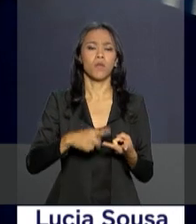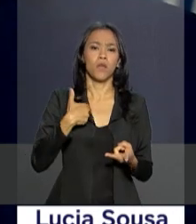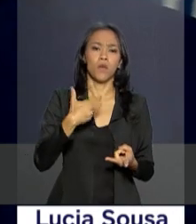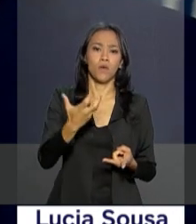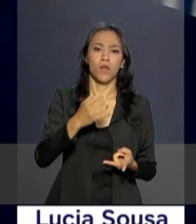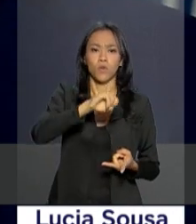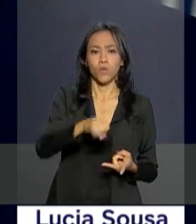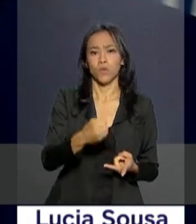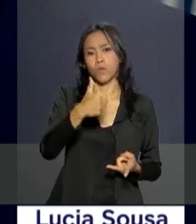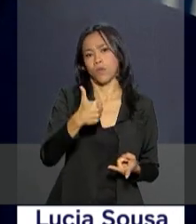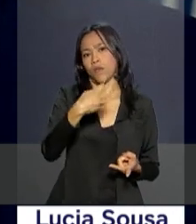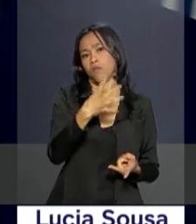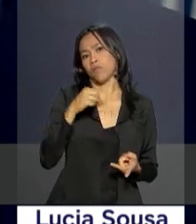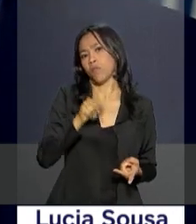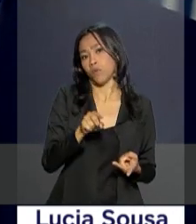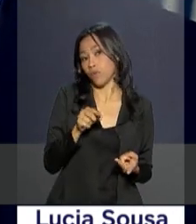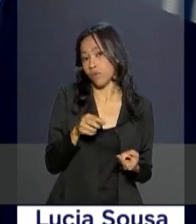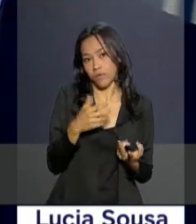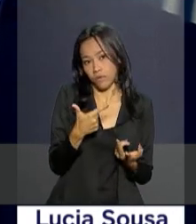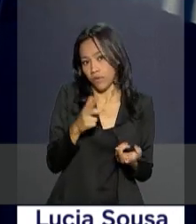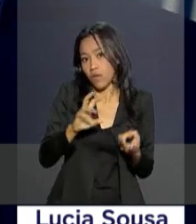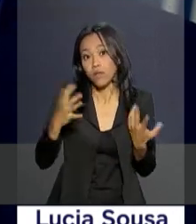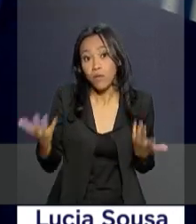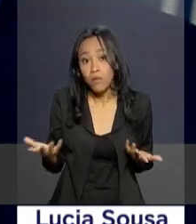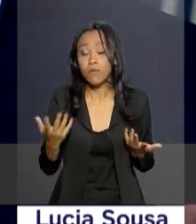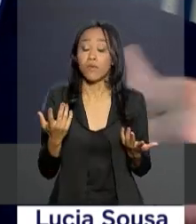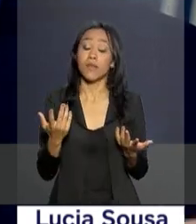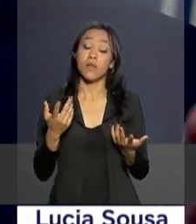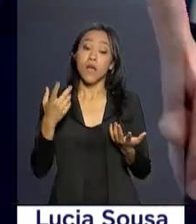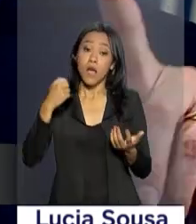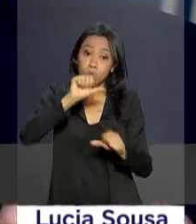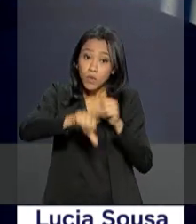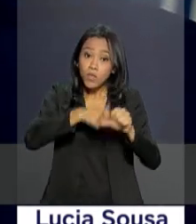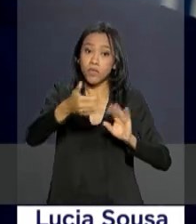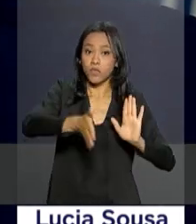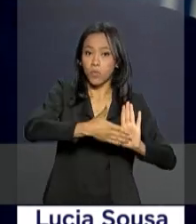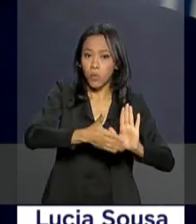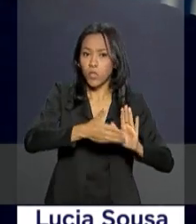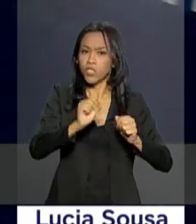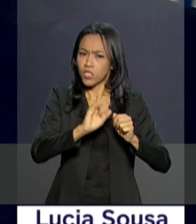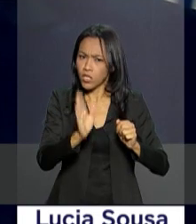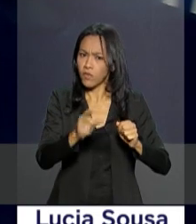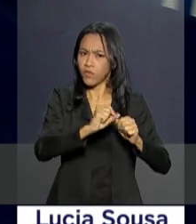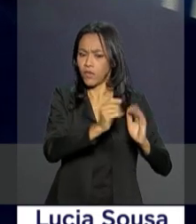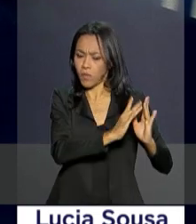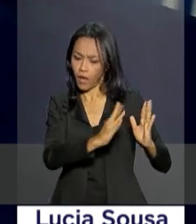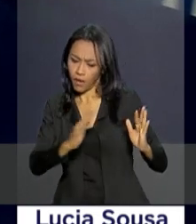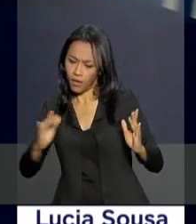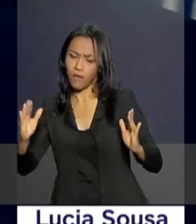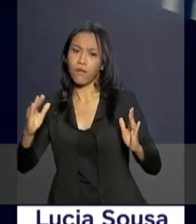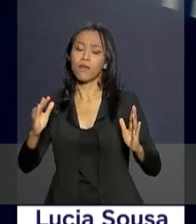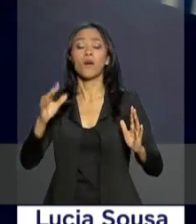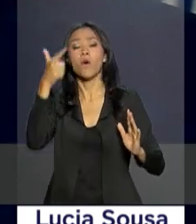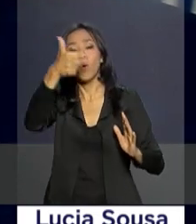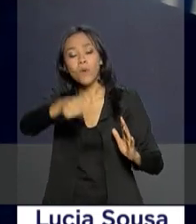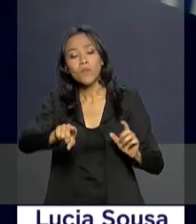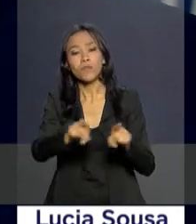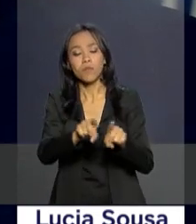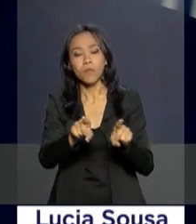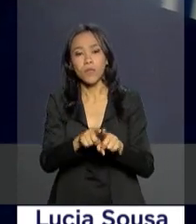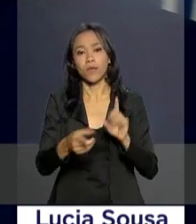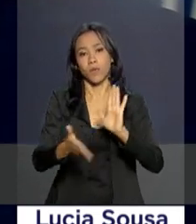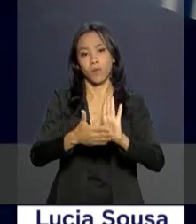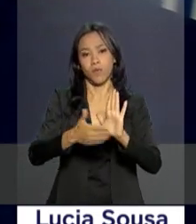14.25 então as reformas que nós fizemos duas exemplo a modernização trabalhista é só neste ano